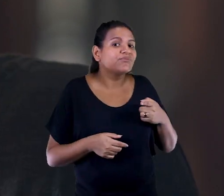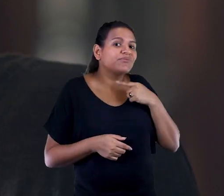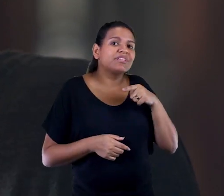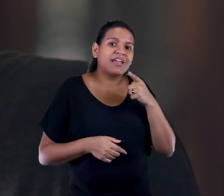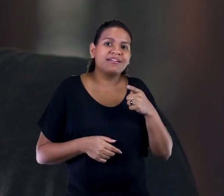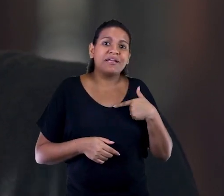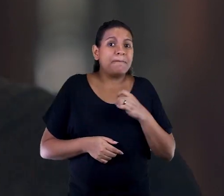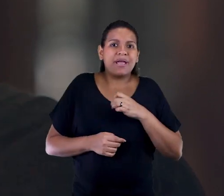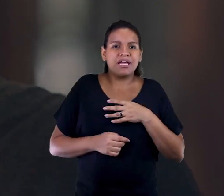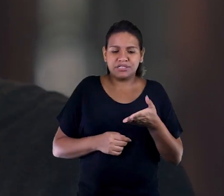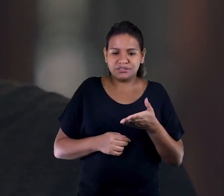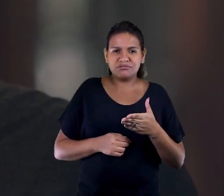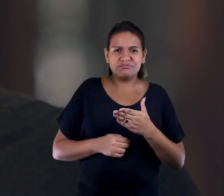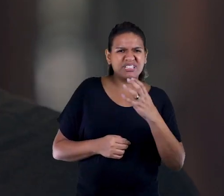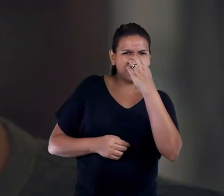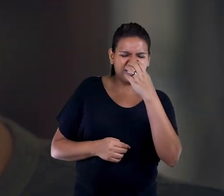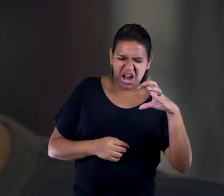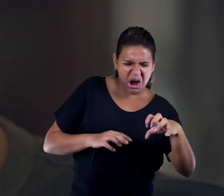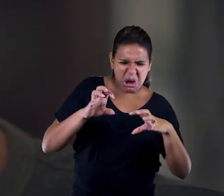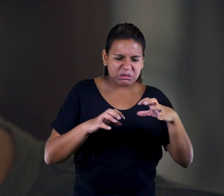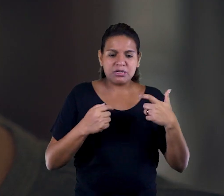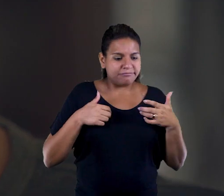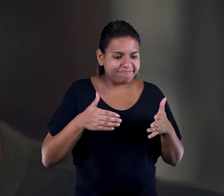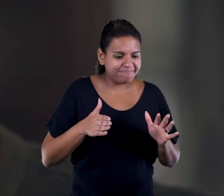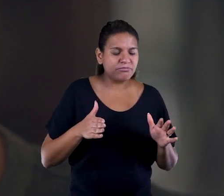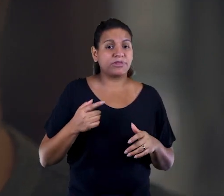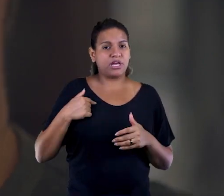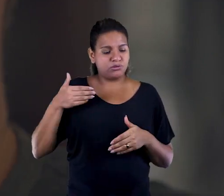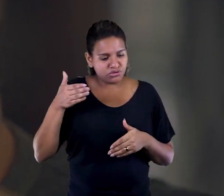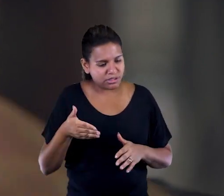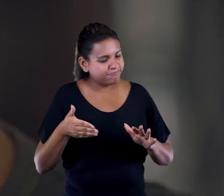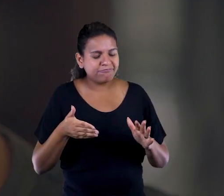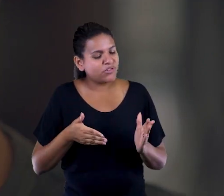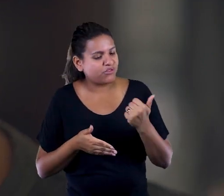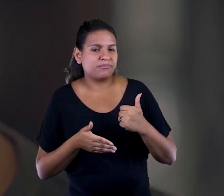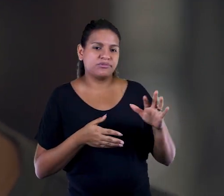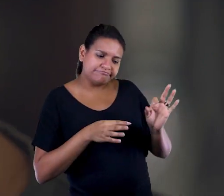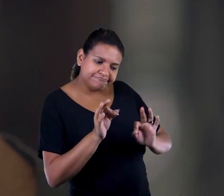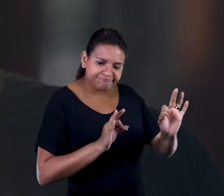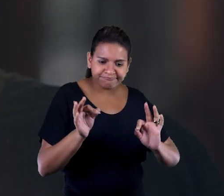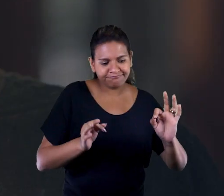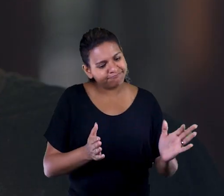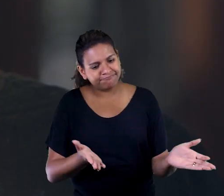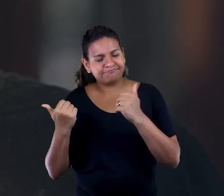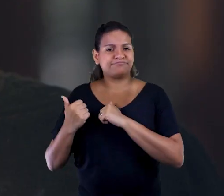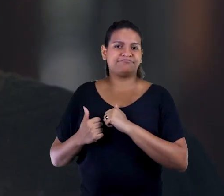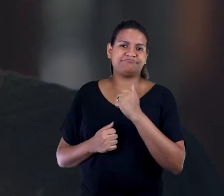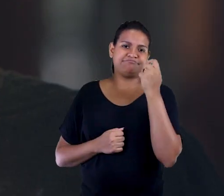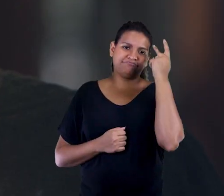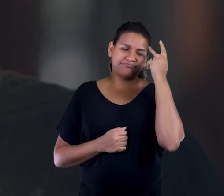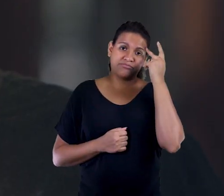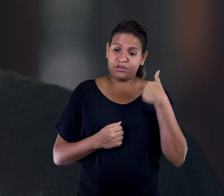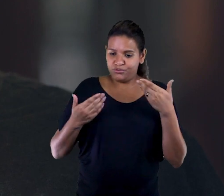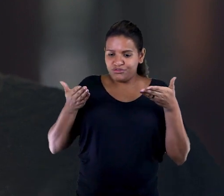ninguém chegava nos cães, todo mundo com medo dos cães. Foi na hora que eu cheguei que comecei a tirar os cães da caixa, comecei a organizar para vir para São Paulo comigo. E quando eu peguei esses cães, que